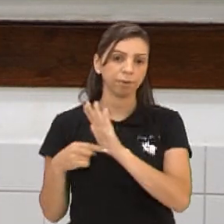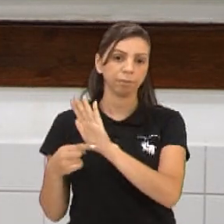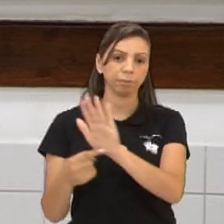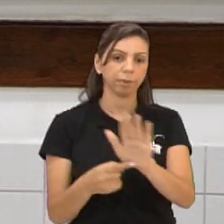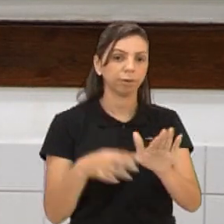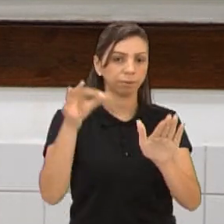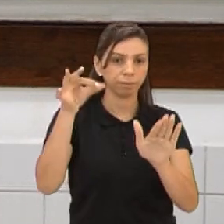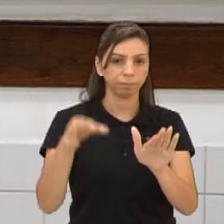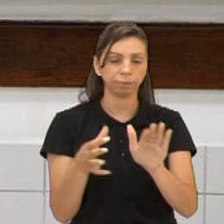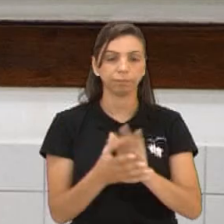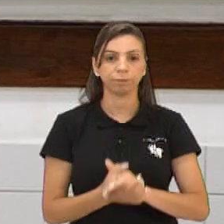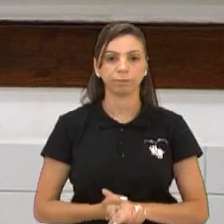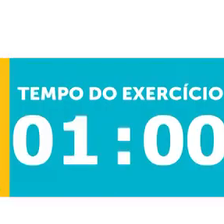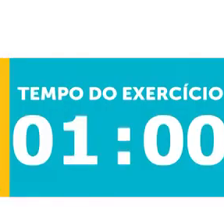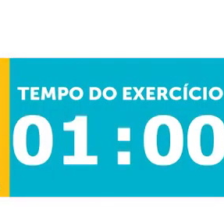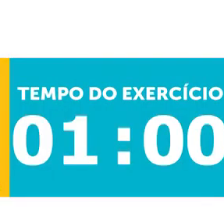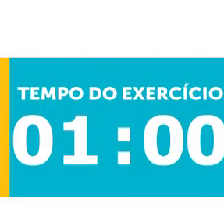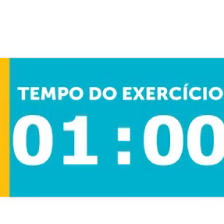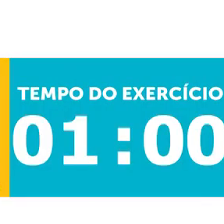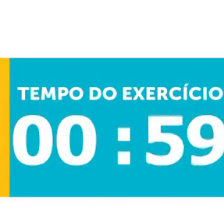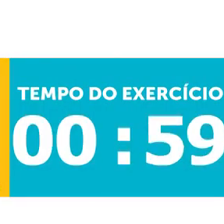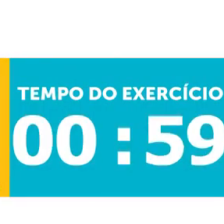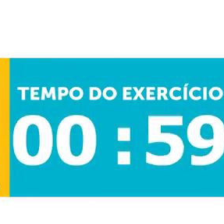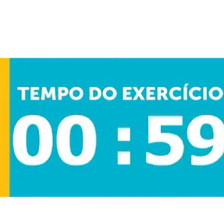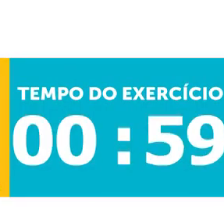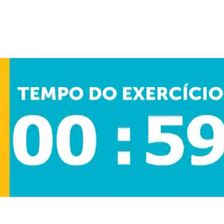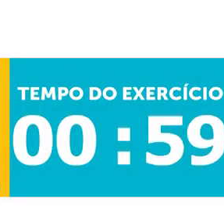mostra qual é a certa E aí